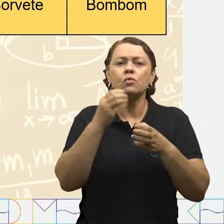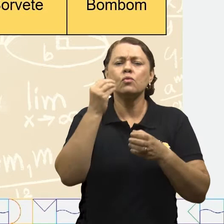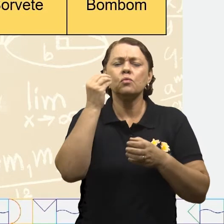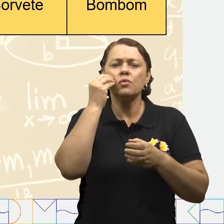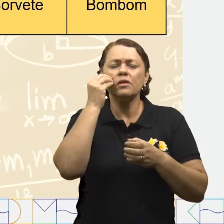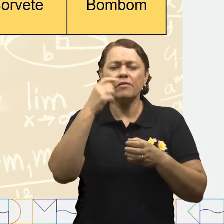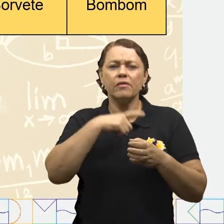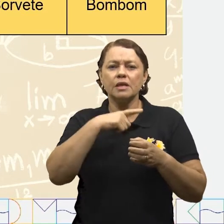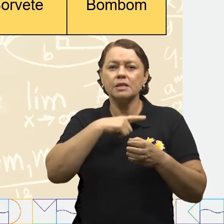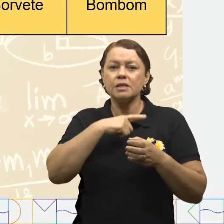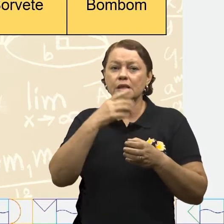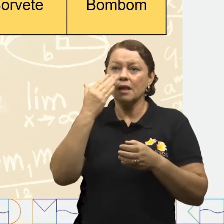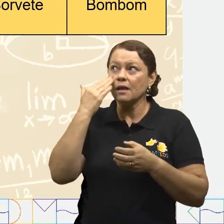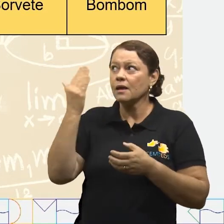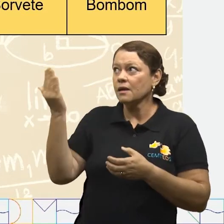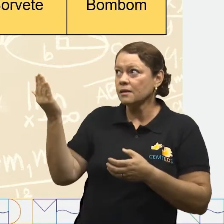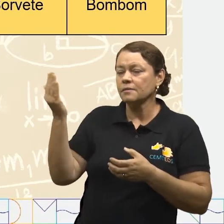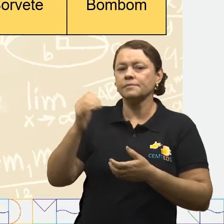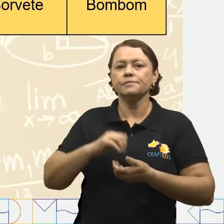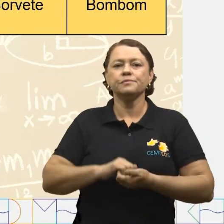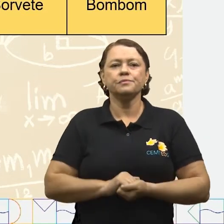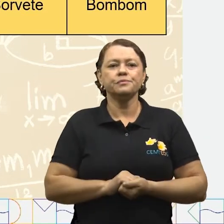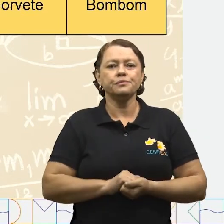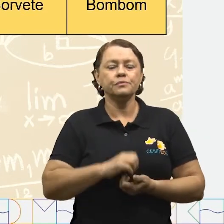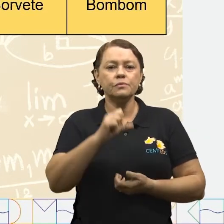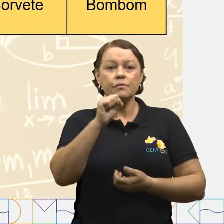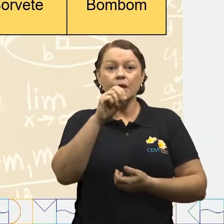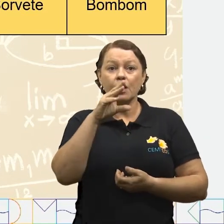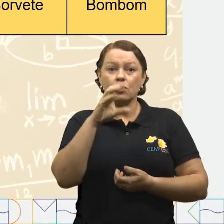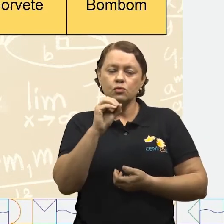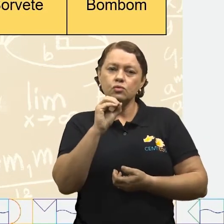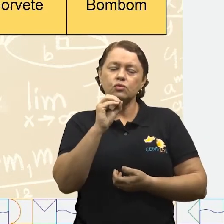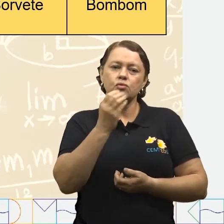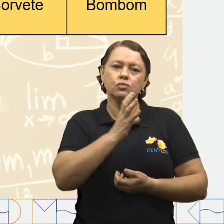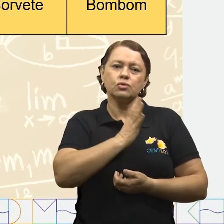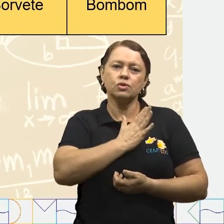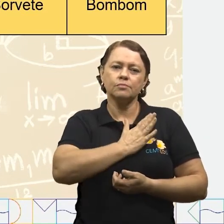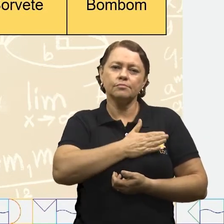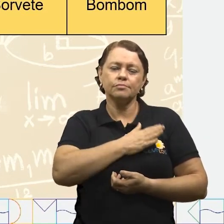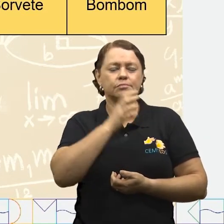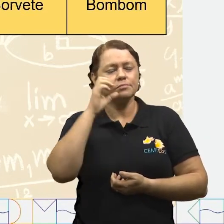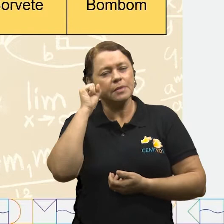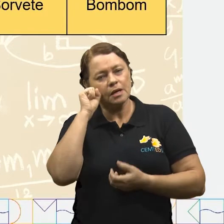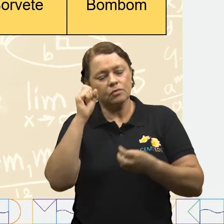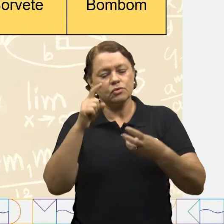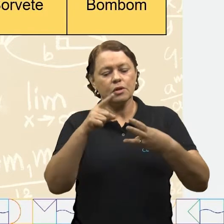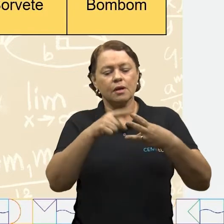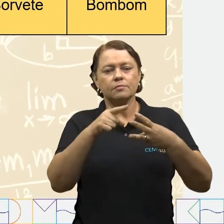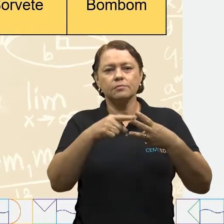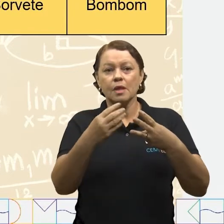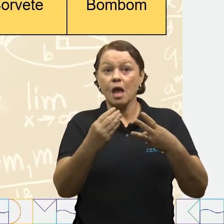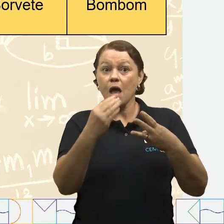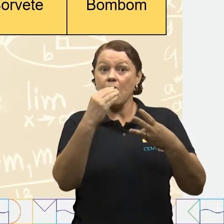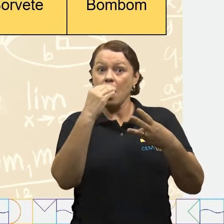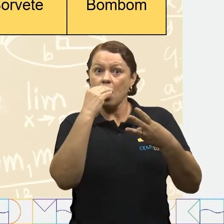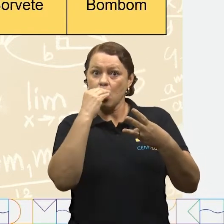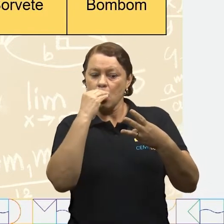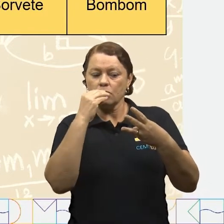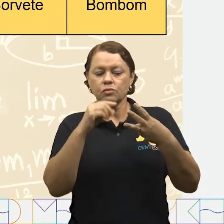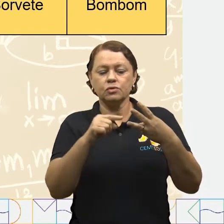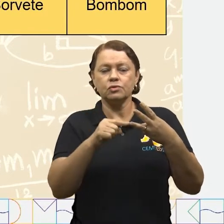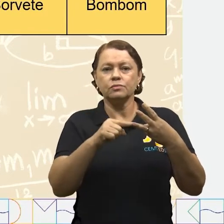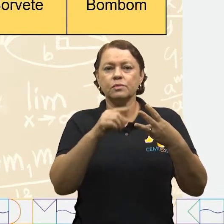vamos lá já sei como estamos aqui um suco de maracujá com o x-tudo e uma torta nós temos